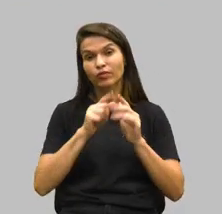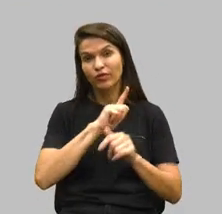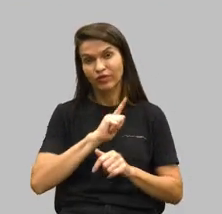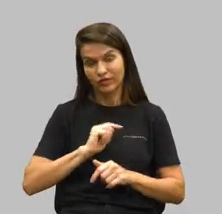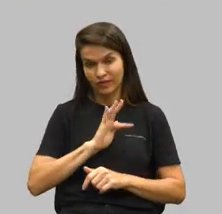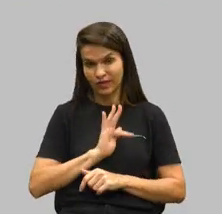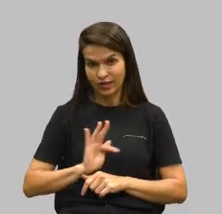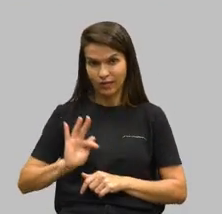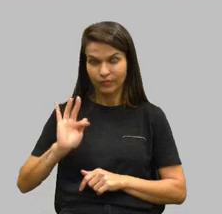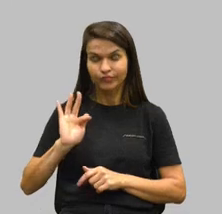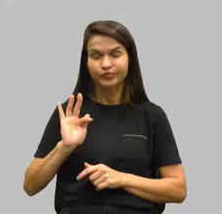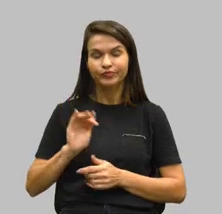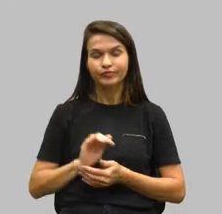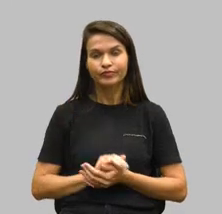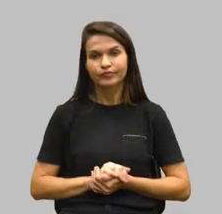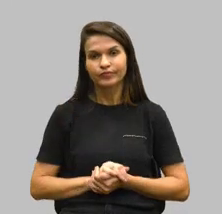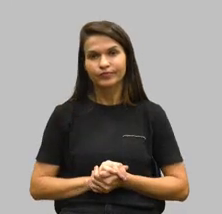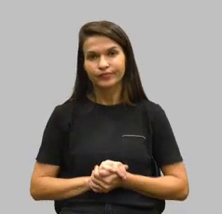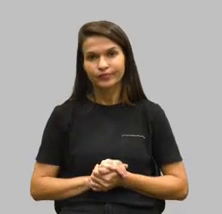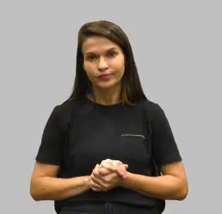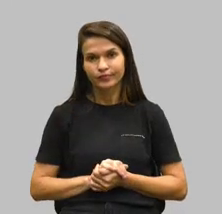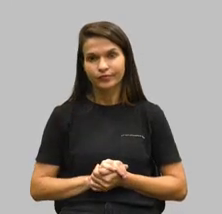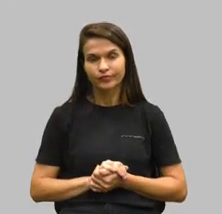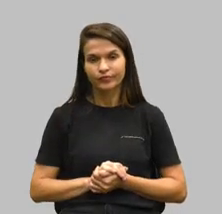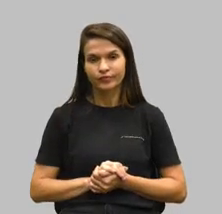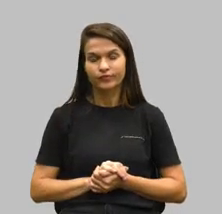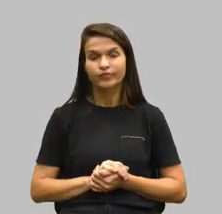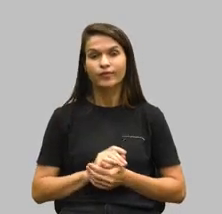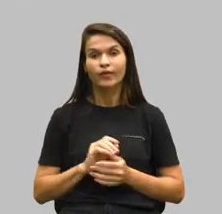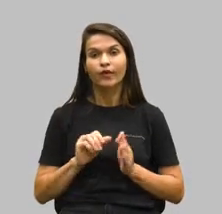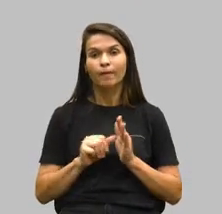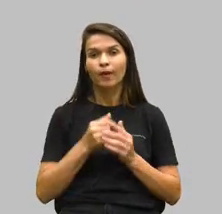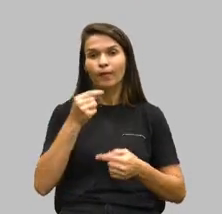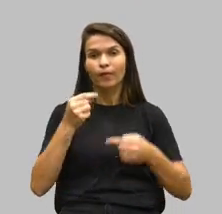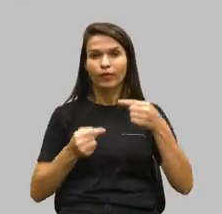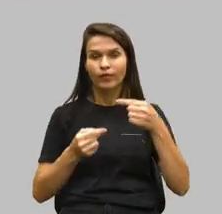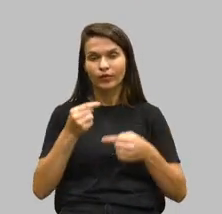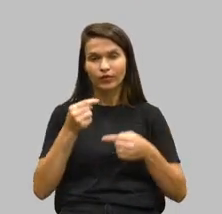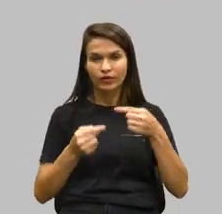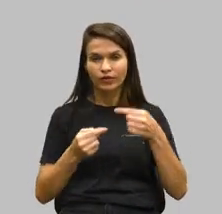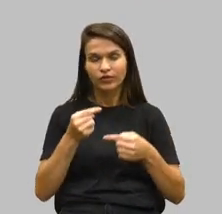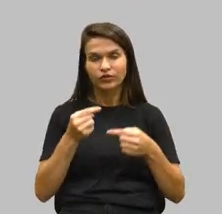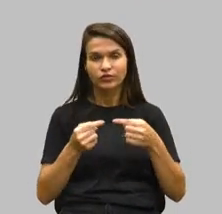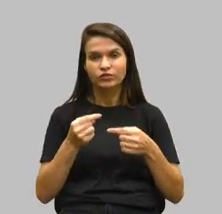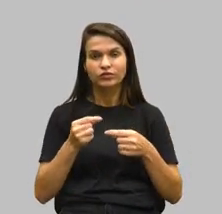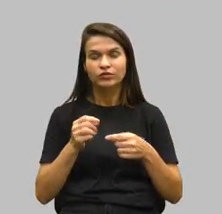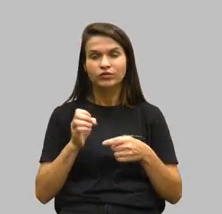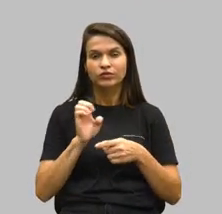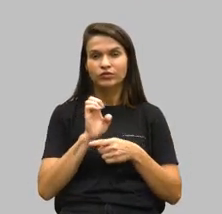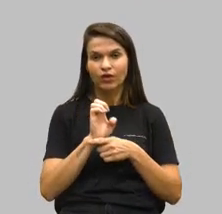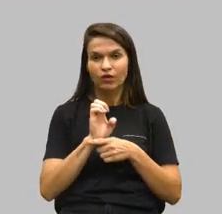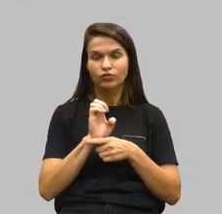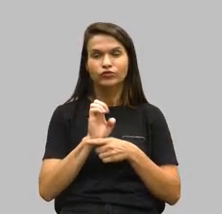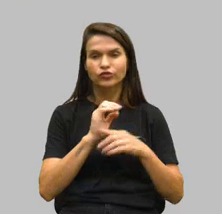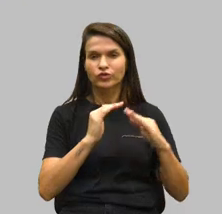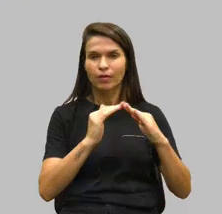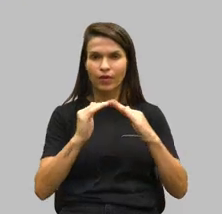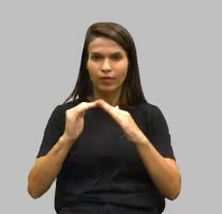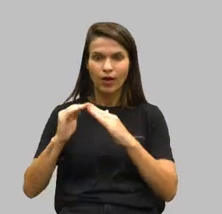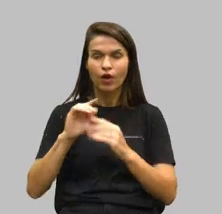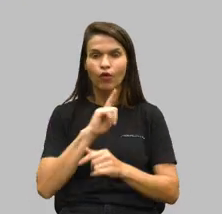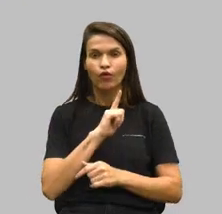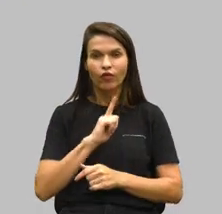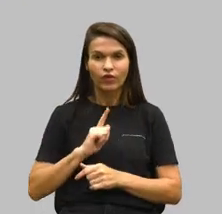federal primeiro eh política estadual de habitação eh o governo federal